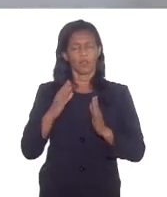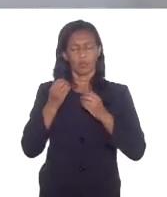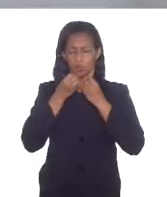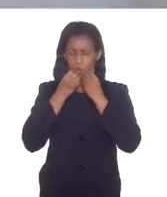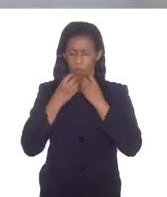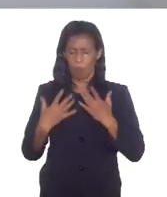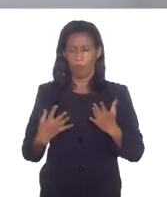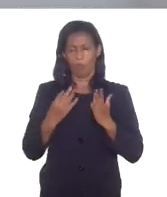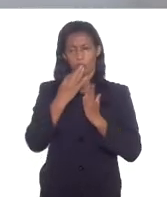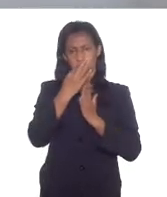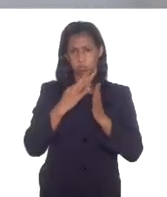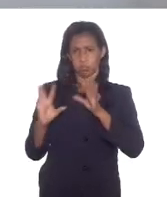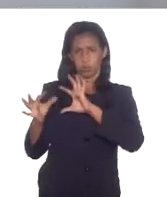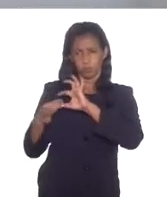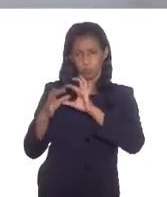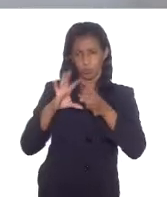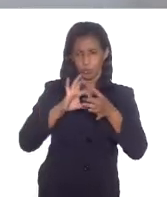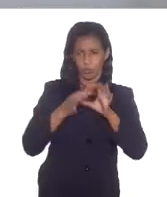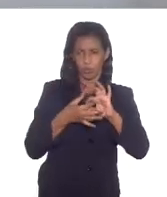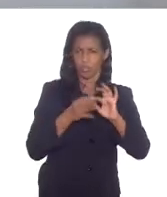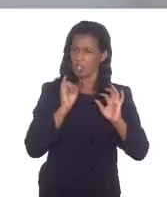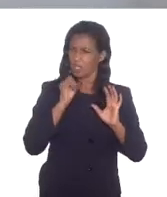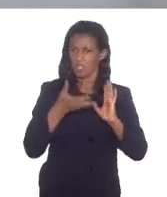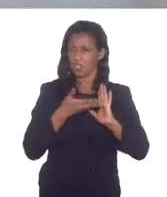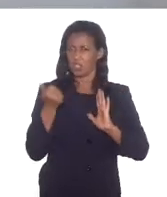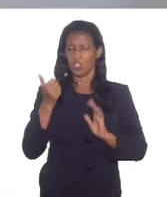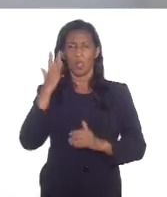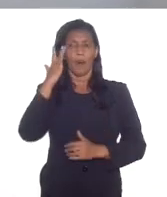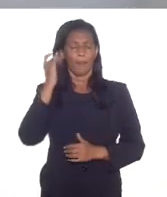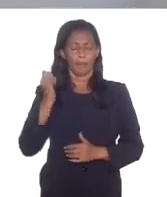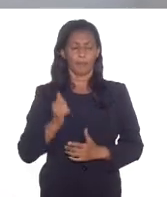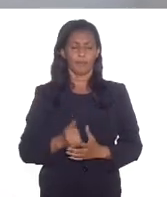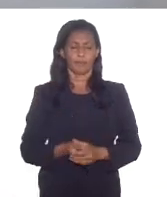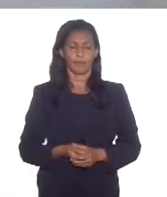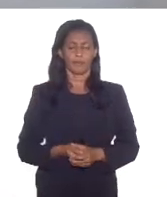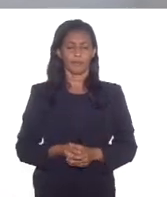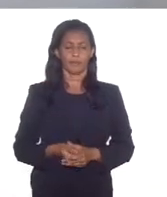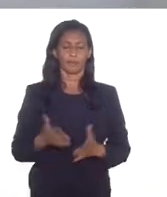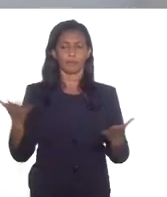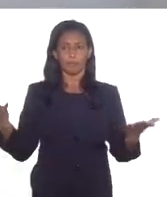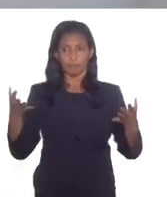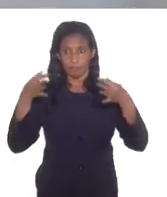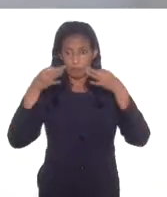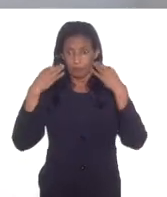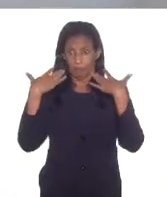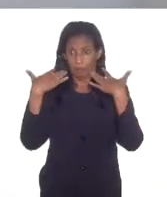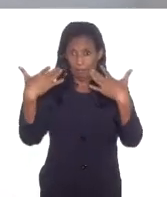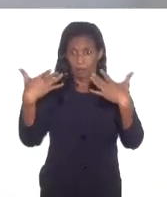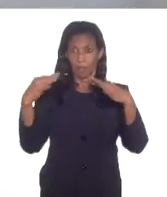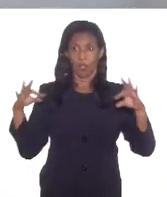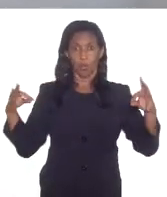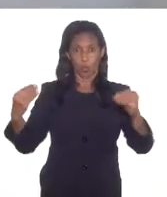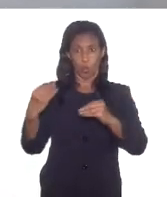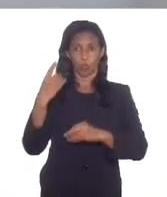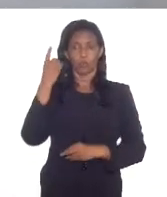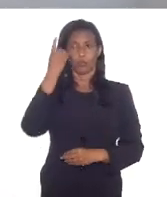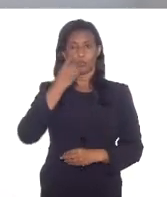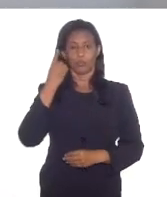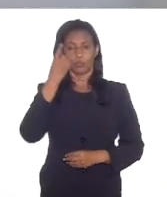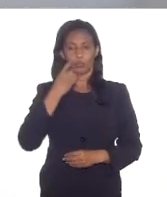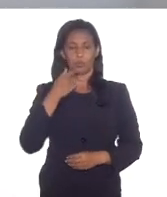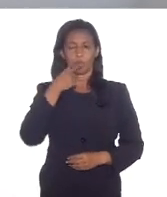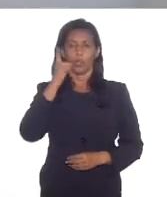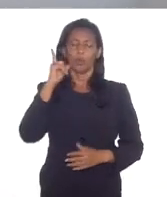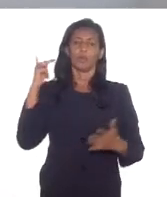senão a gente tira de pauta, salvo engano, está no dia de amanhã. Mas eu queria chamar a atenção de todos vocês aqui, deputados e deputados, que